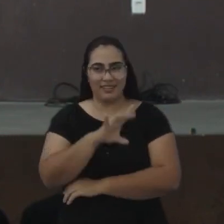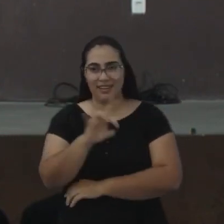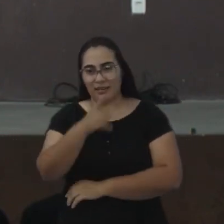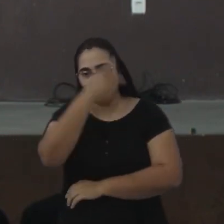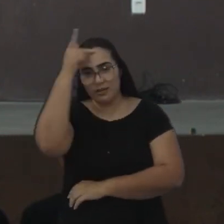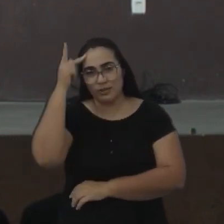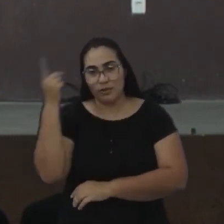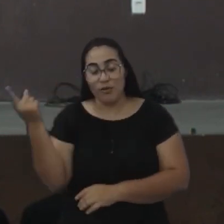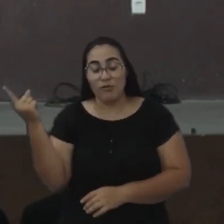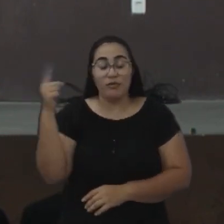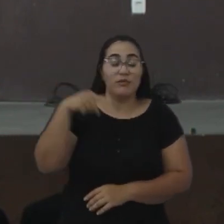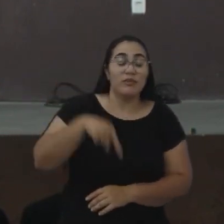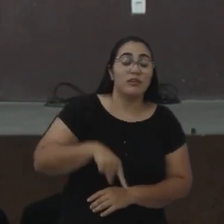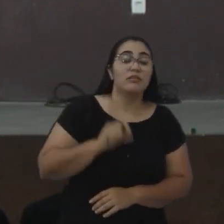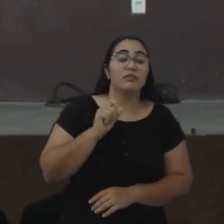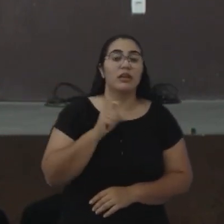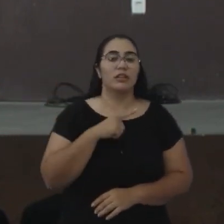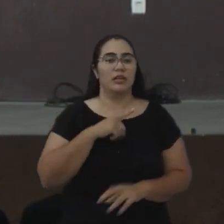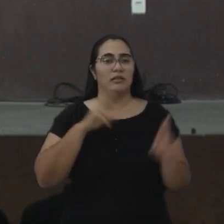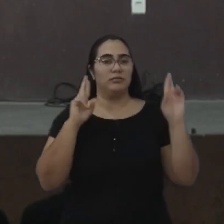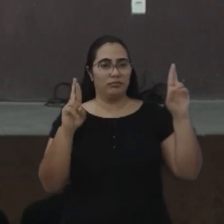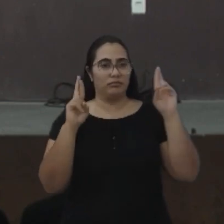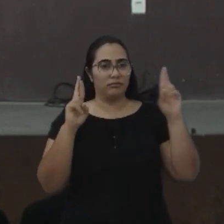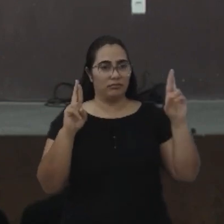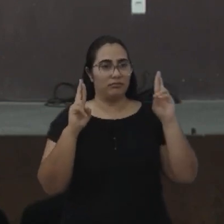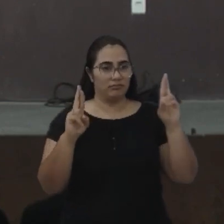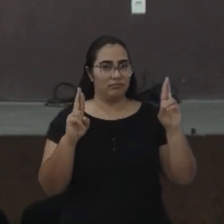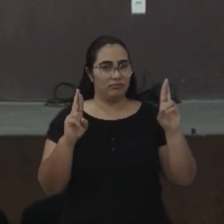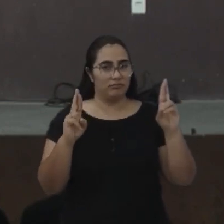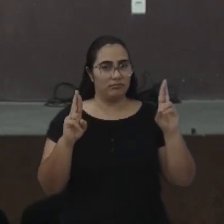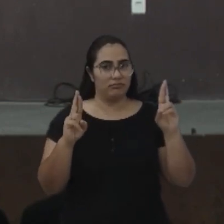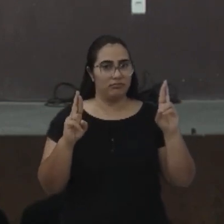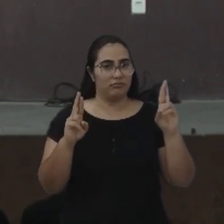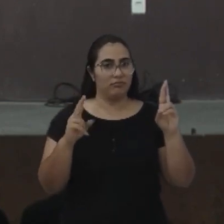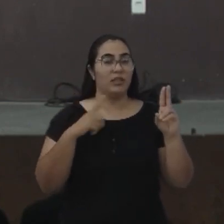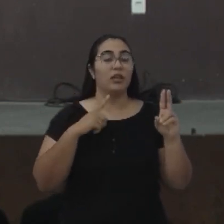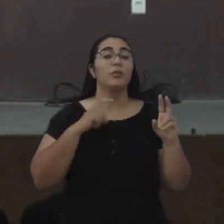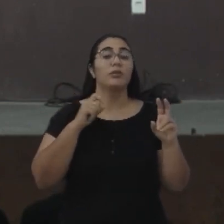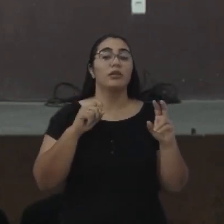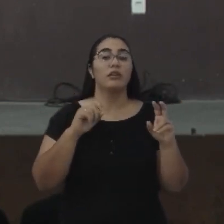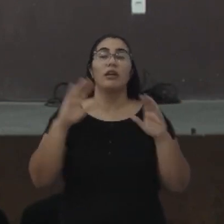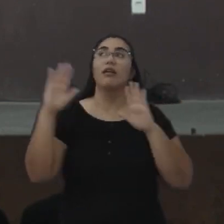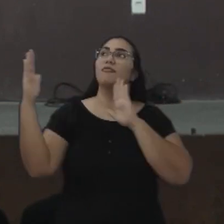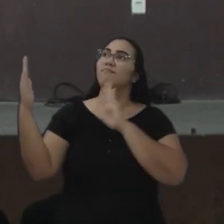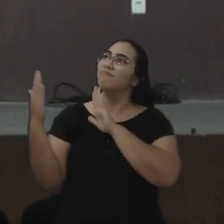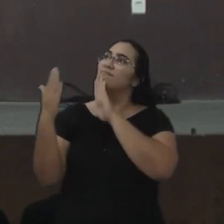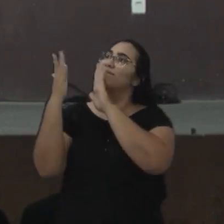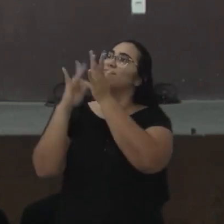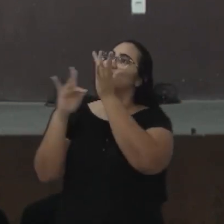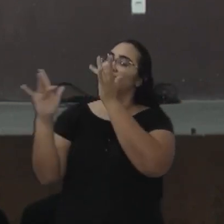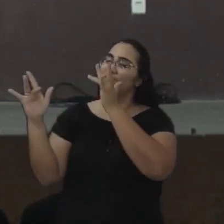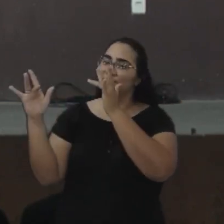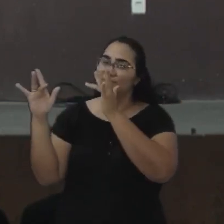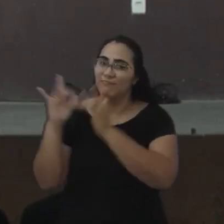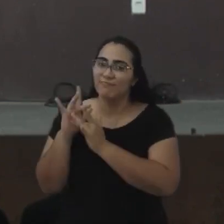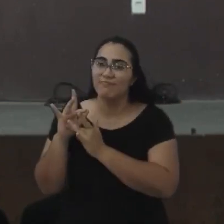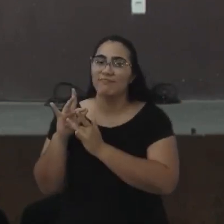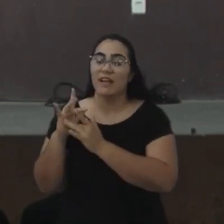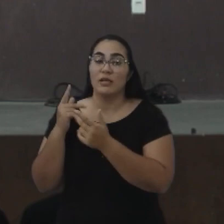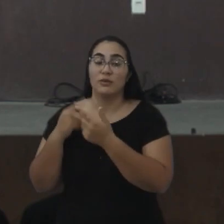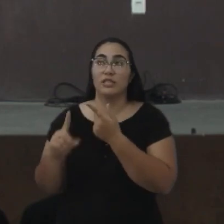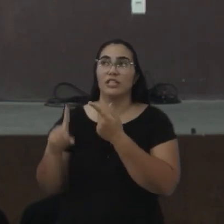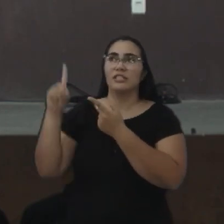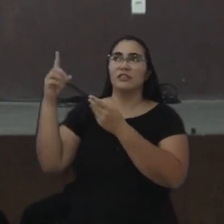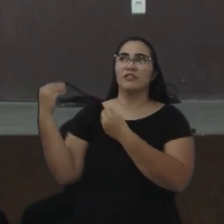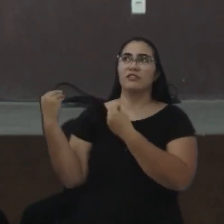vem tem uma esperança. Ter um encontro com Cristo. Receber de Cristo o que Ele está oferecendo aqui para